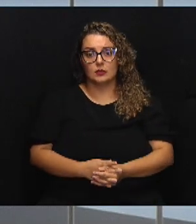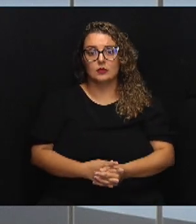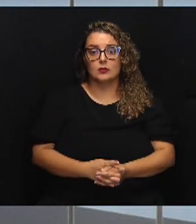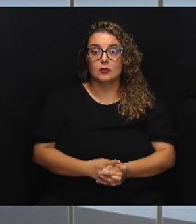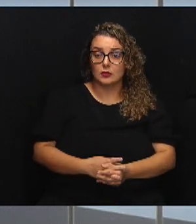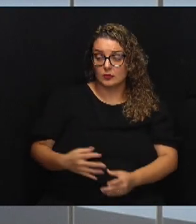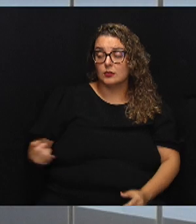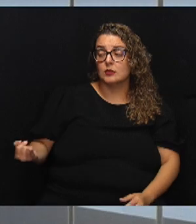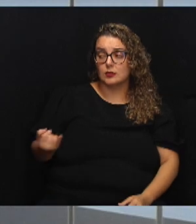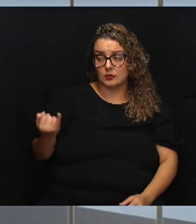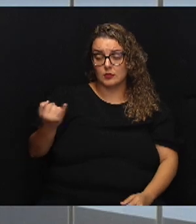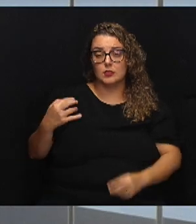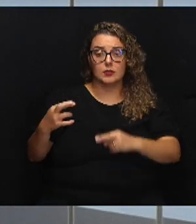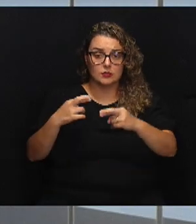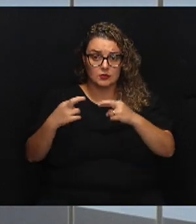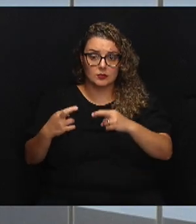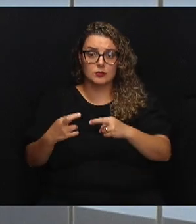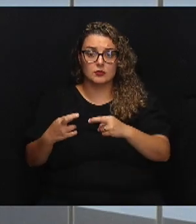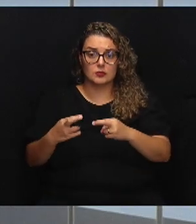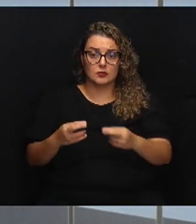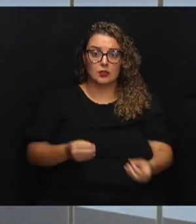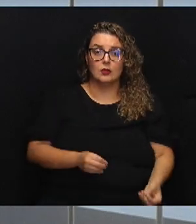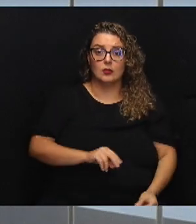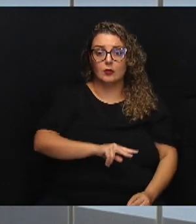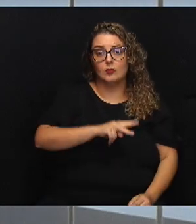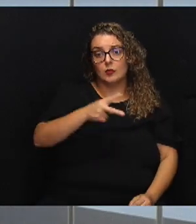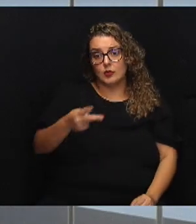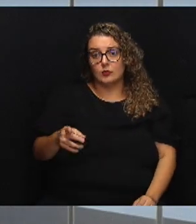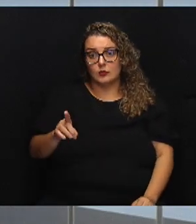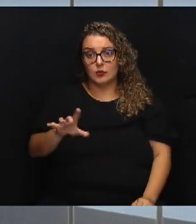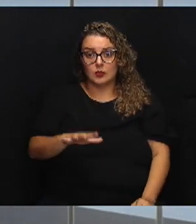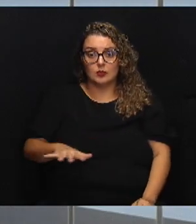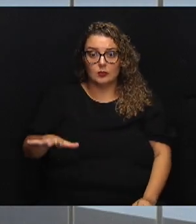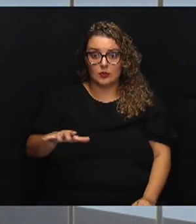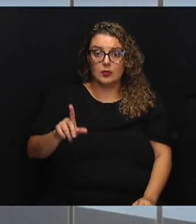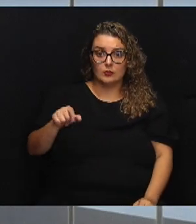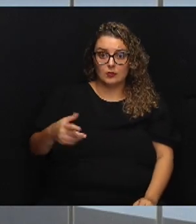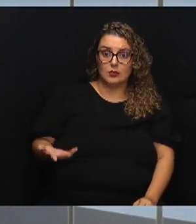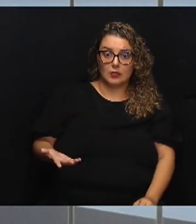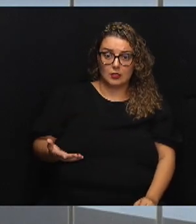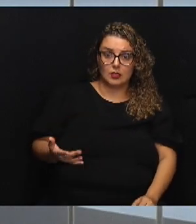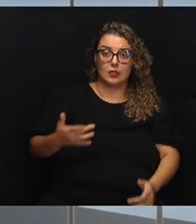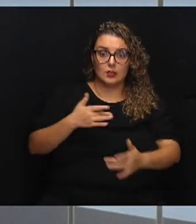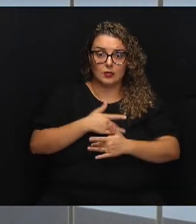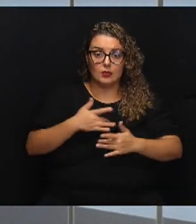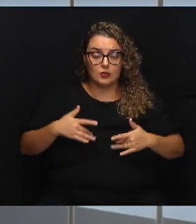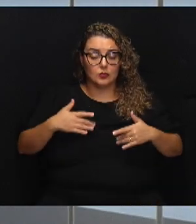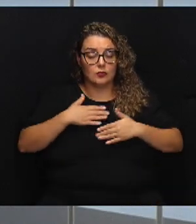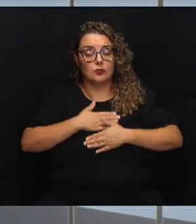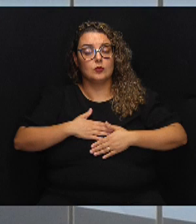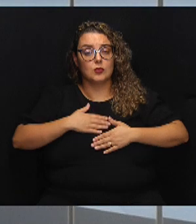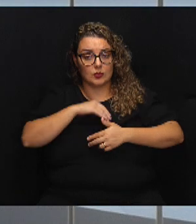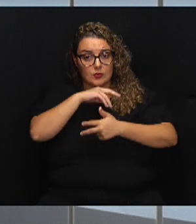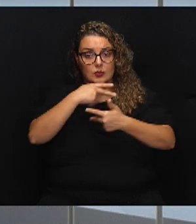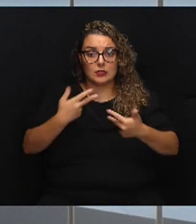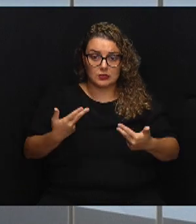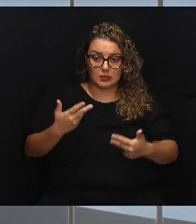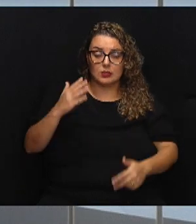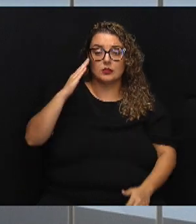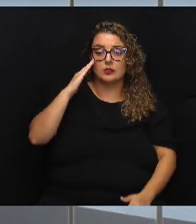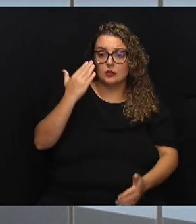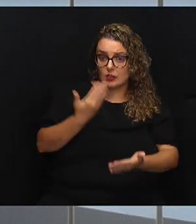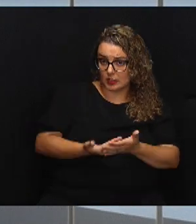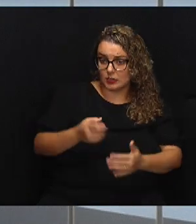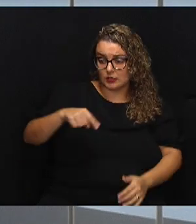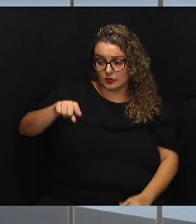excelente se essa fiscalização passasse para o departamento, porque o departamento é do bem-estar animal. Então, assim, acredito que as pessoas que estão